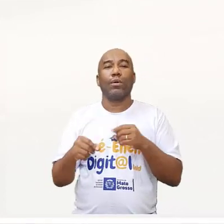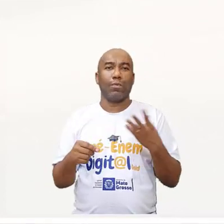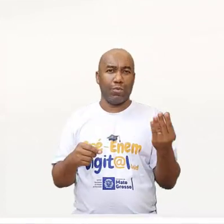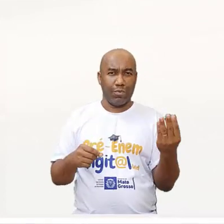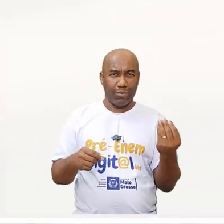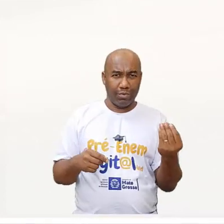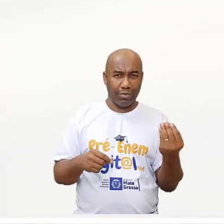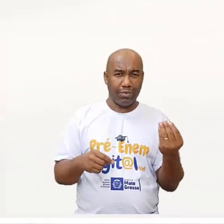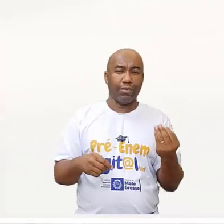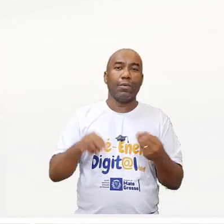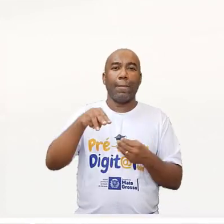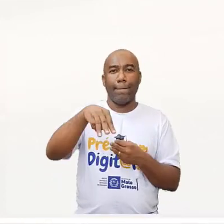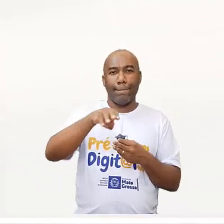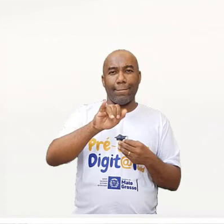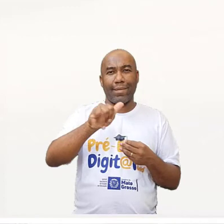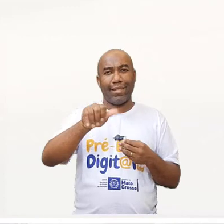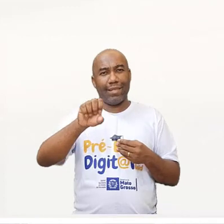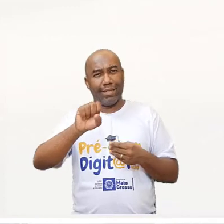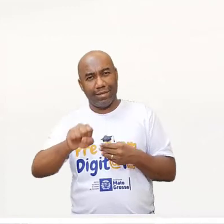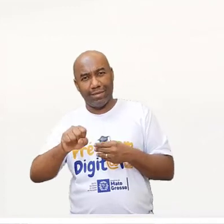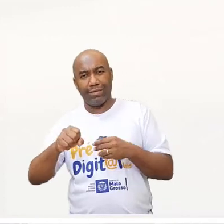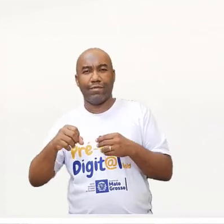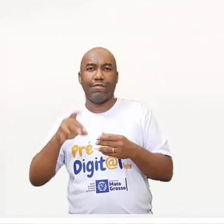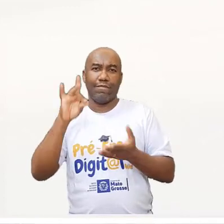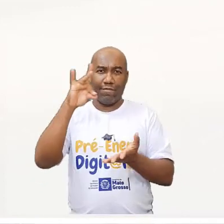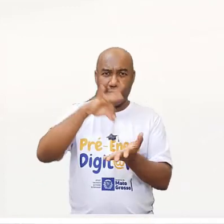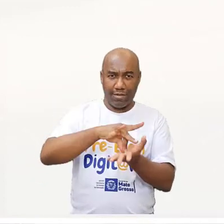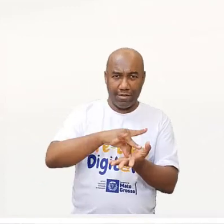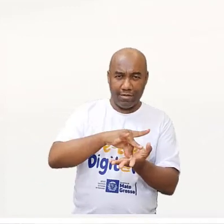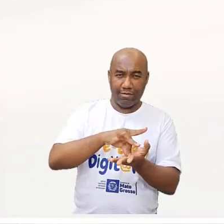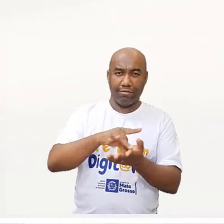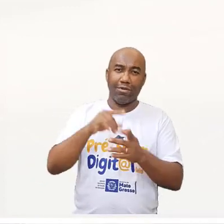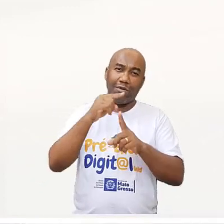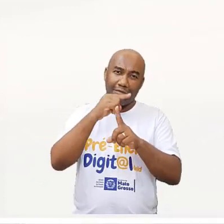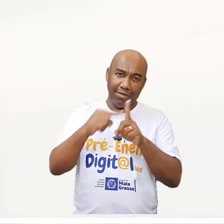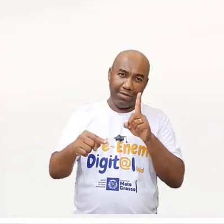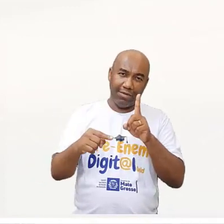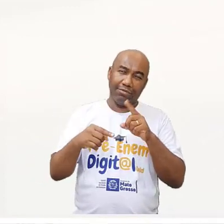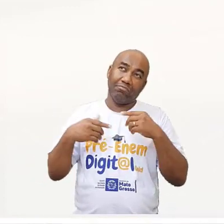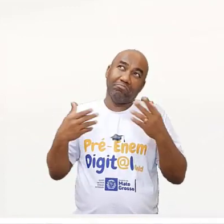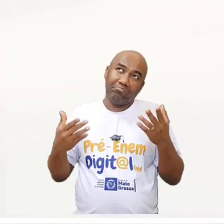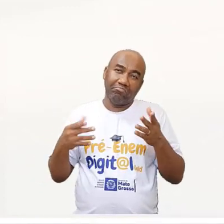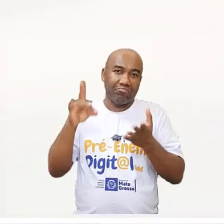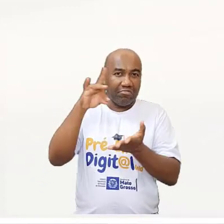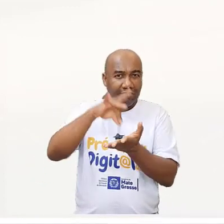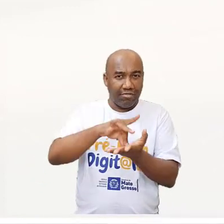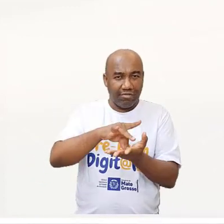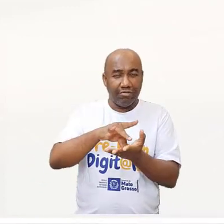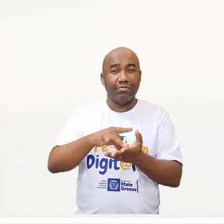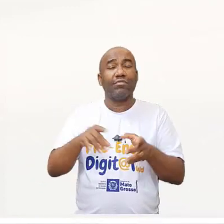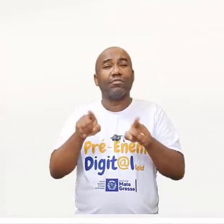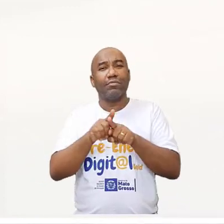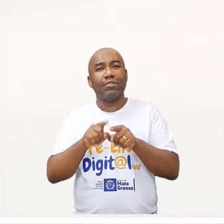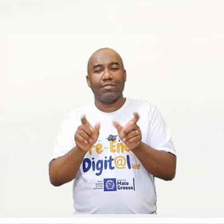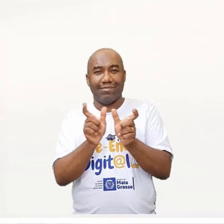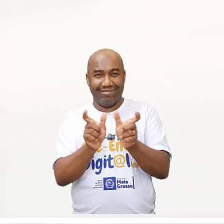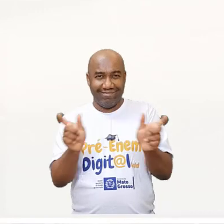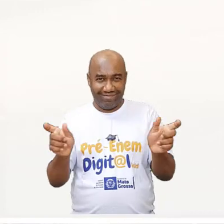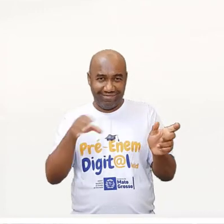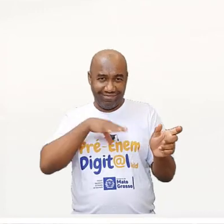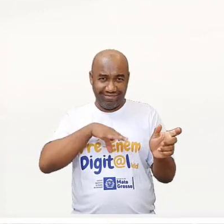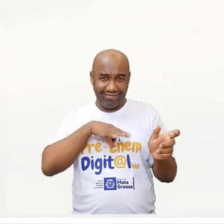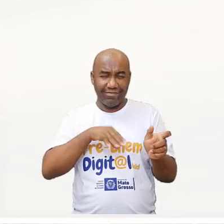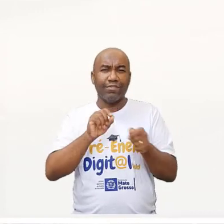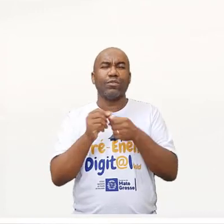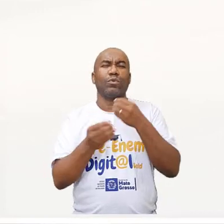correta. Meias verdades, metades das verdades. Está correta. Ambos os termos utilizados